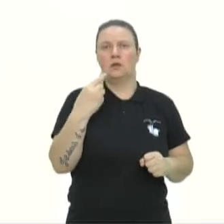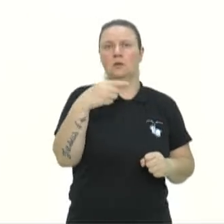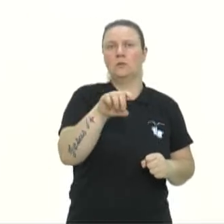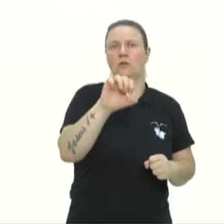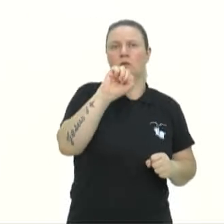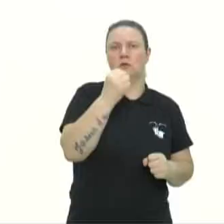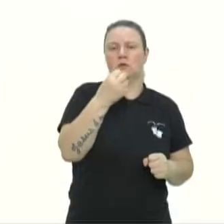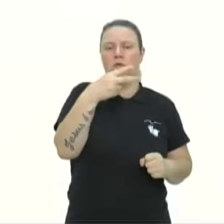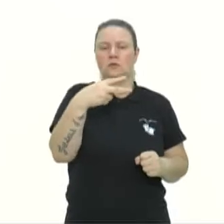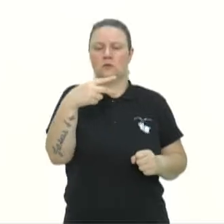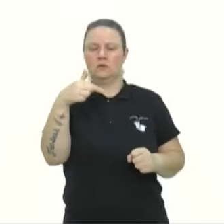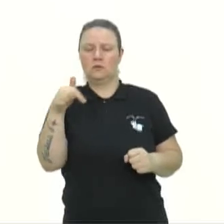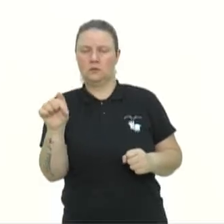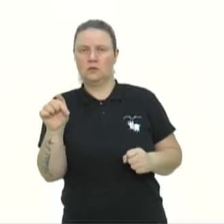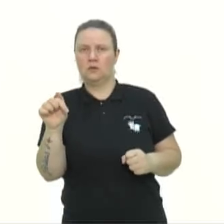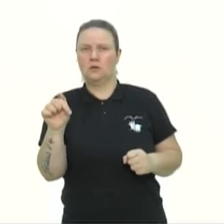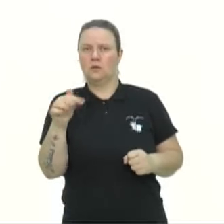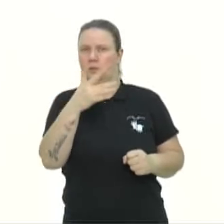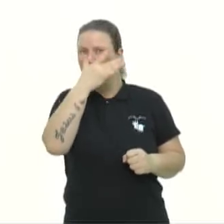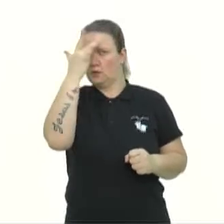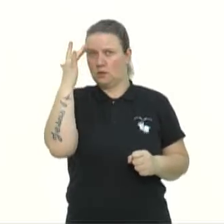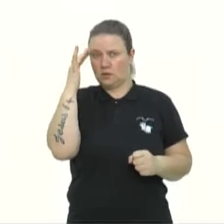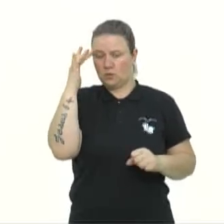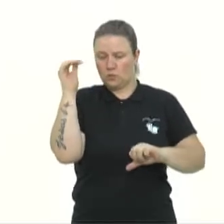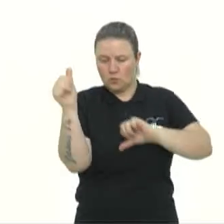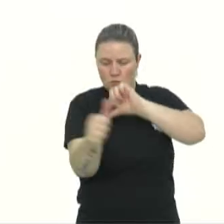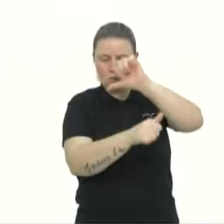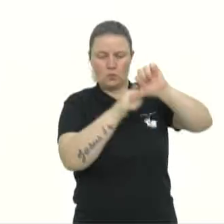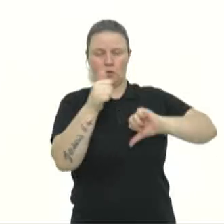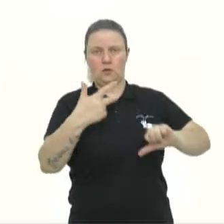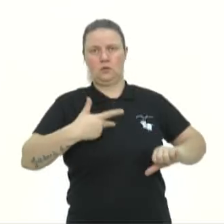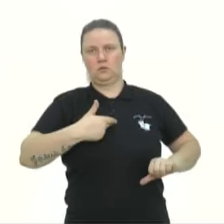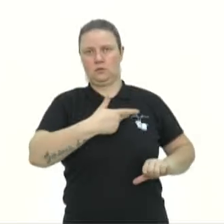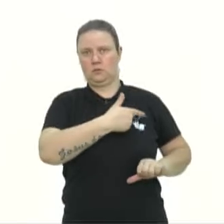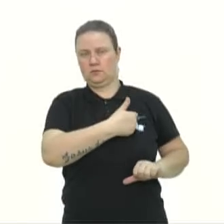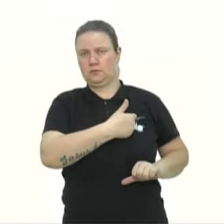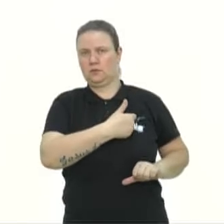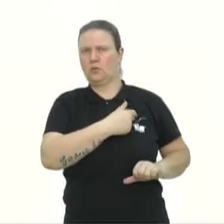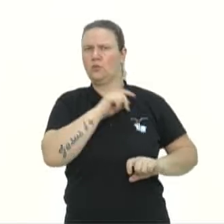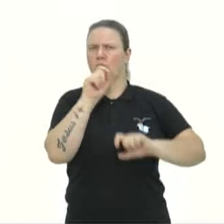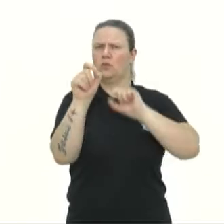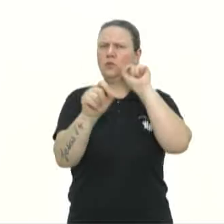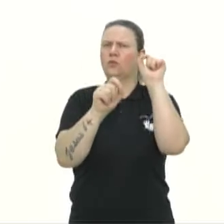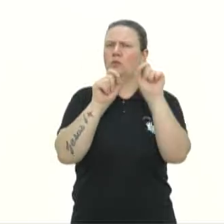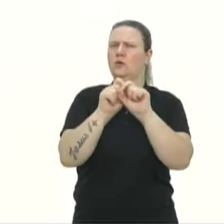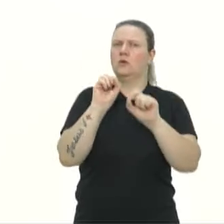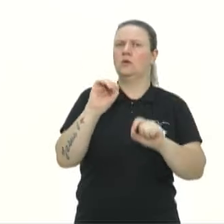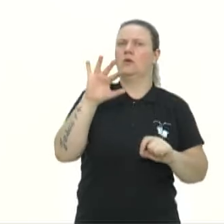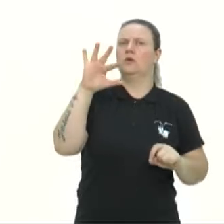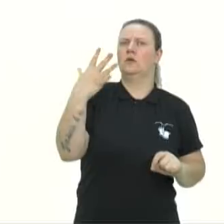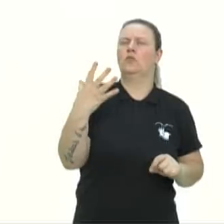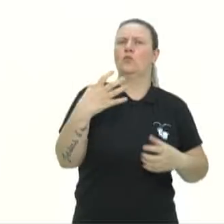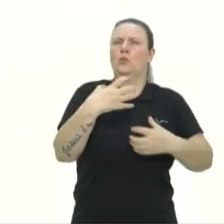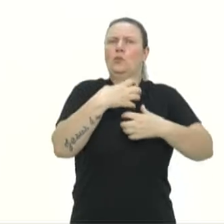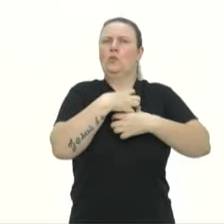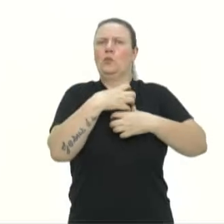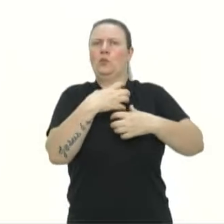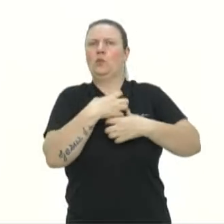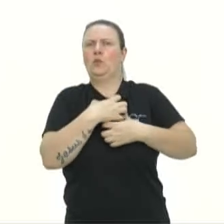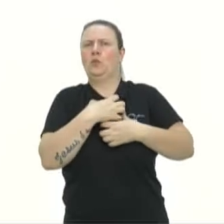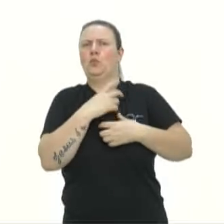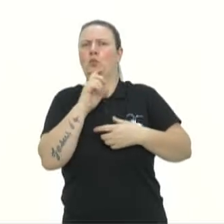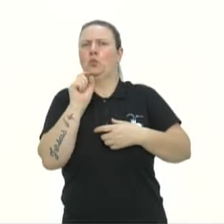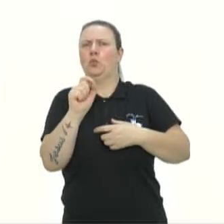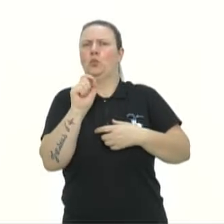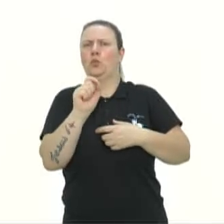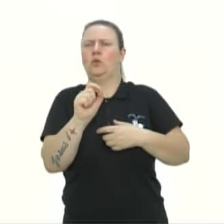15.827 pessoas receberam órgãos doados. Qual é o efeito de sentido, né? Qual é o